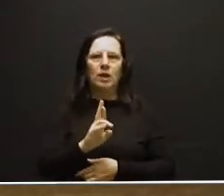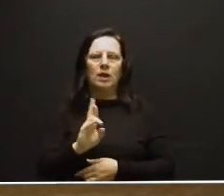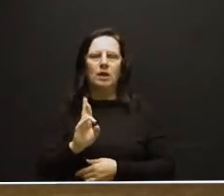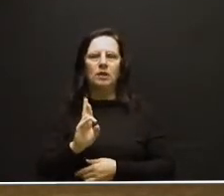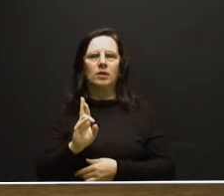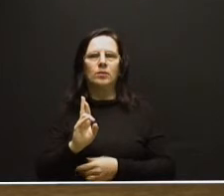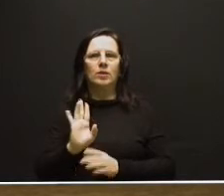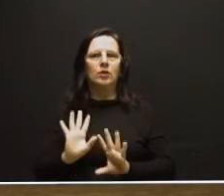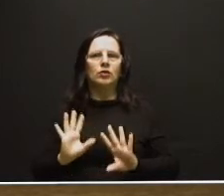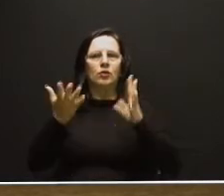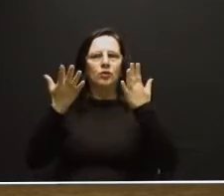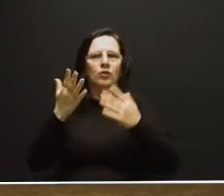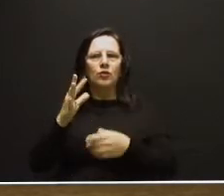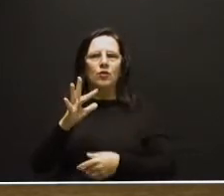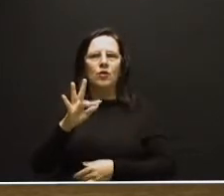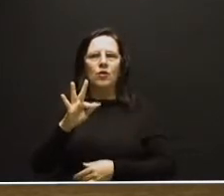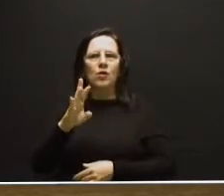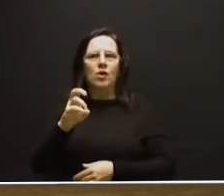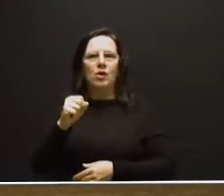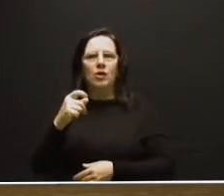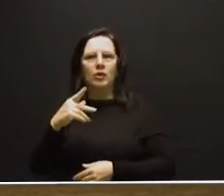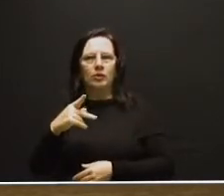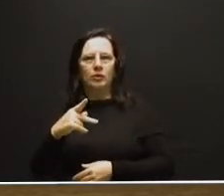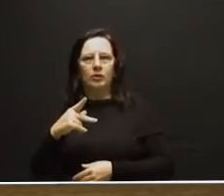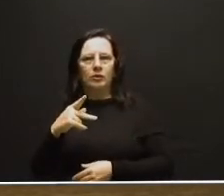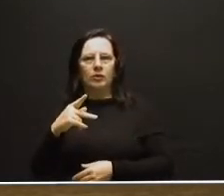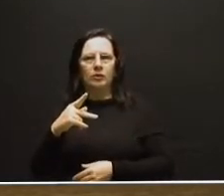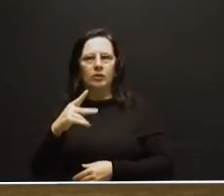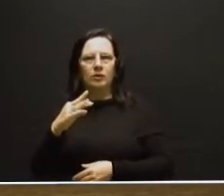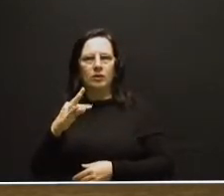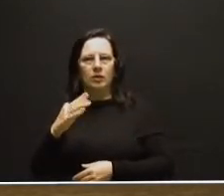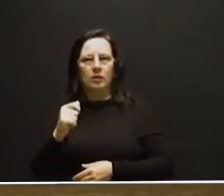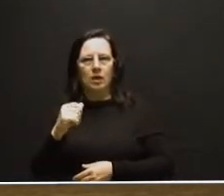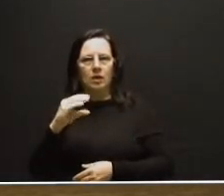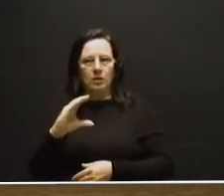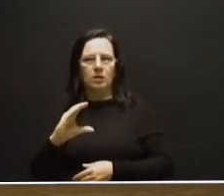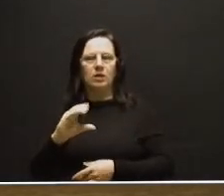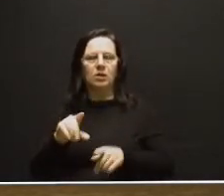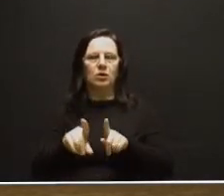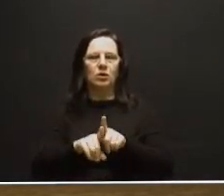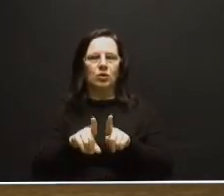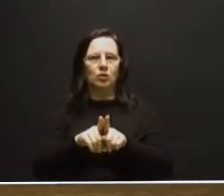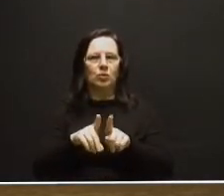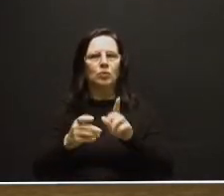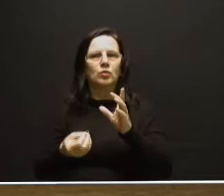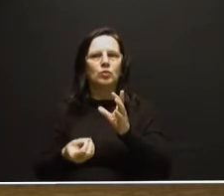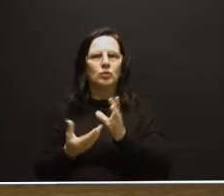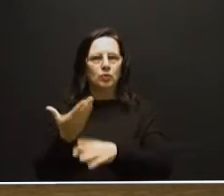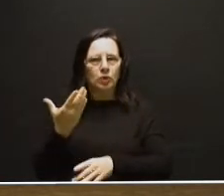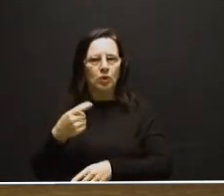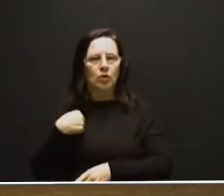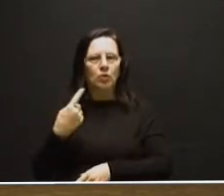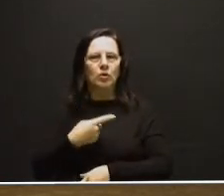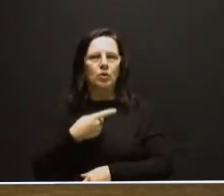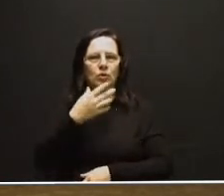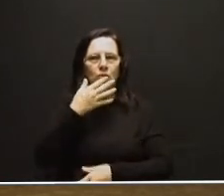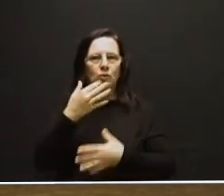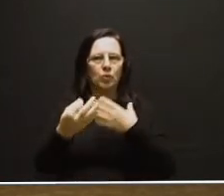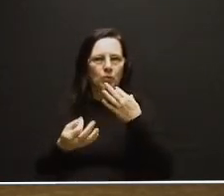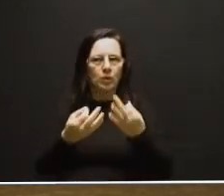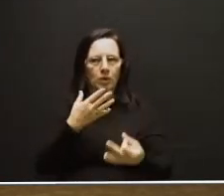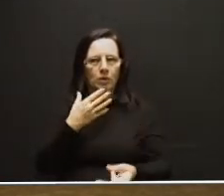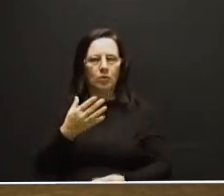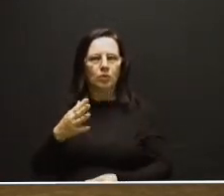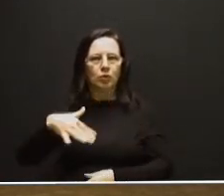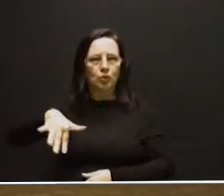do festara aqui hoje se torna realidade por que o senhor criou eu indiquei e os companheiros